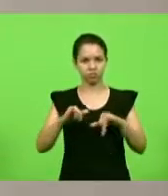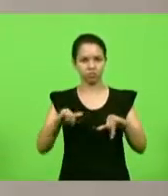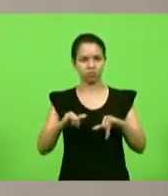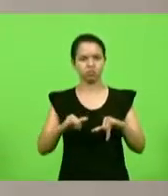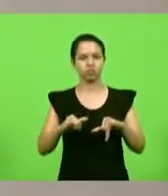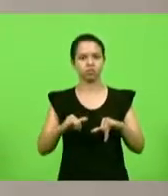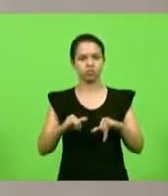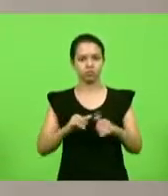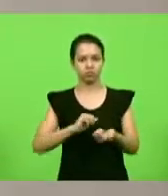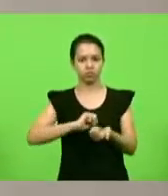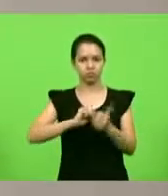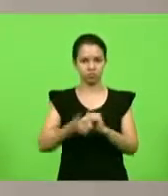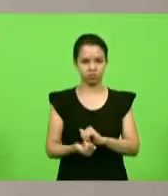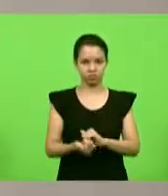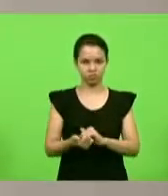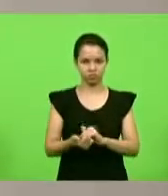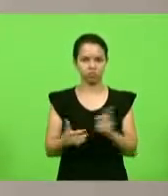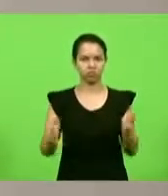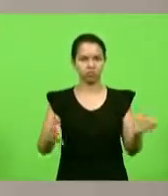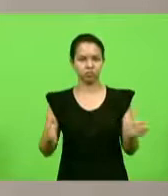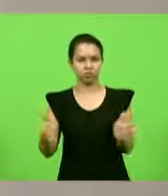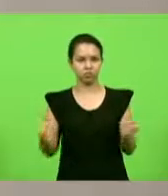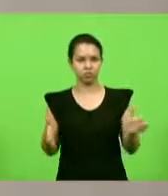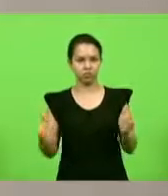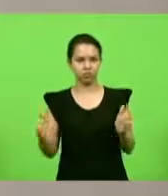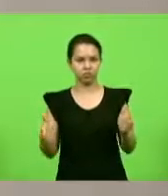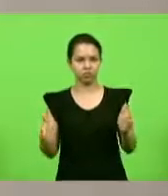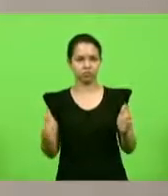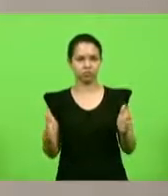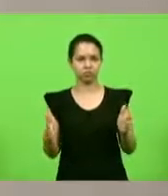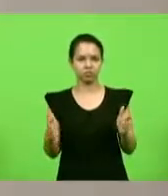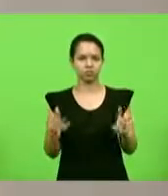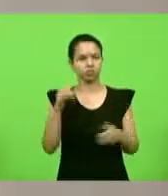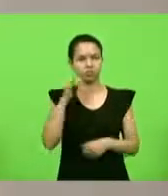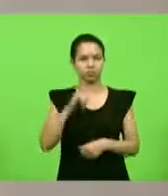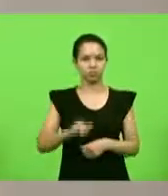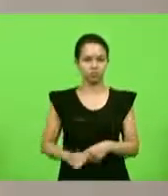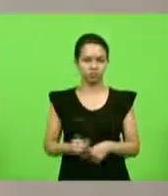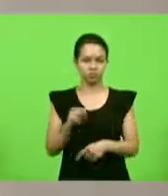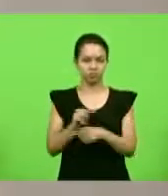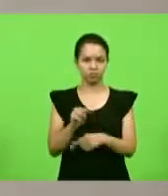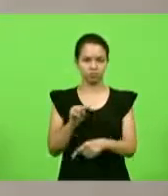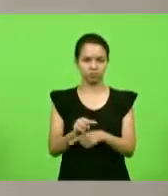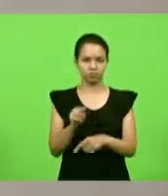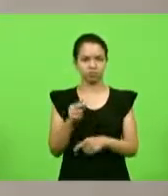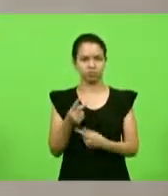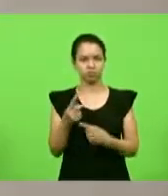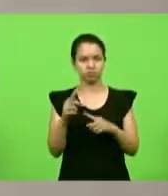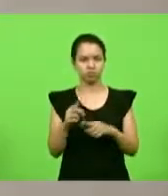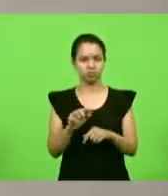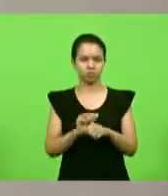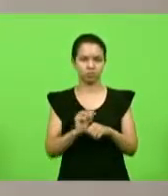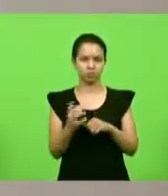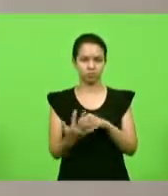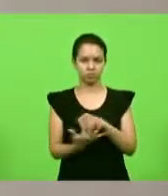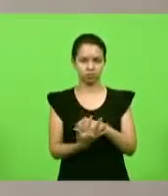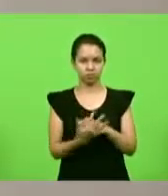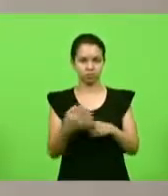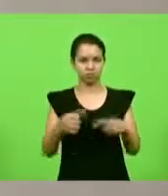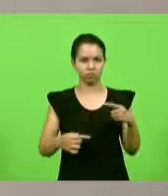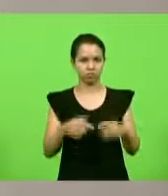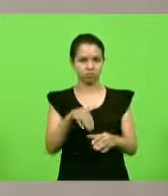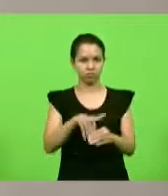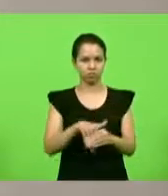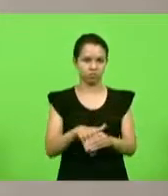durante o período de vigência das medidas de prevenção e enfrentamento do Covid-19. Em discussão. Não havendo quem queira discutir, em votação. Deputados que